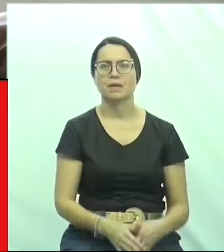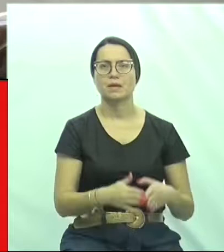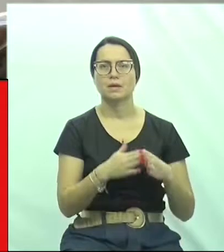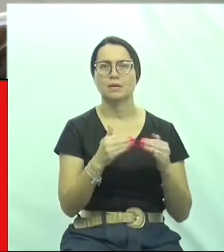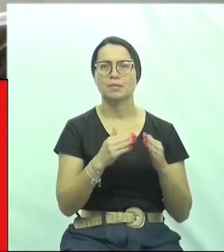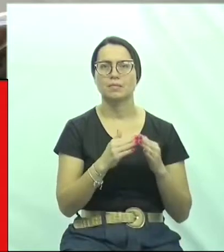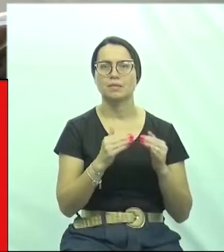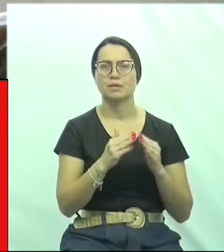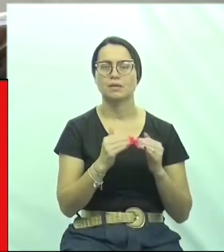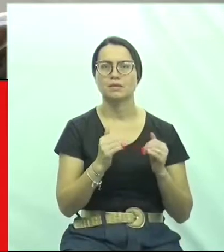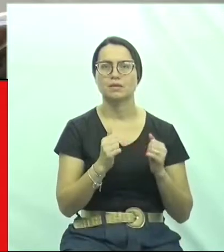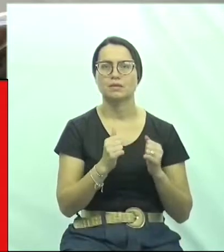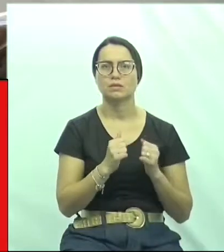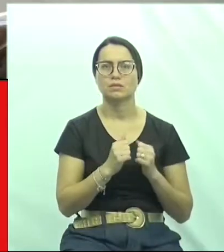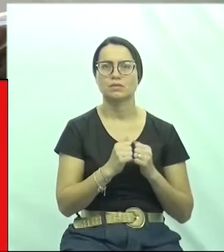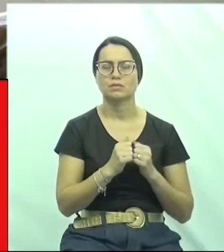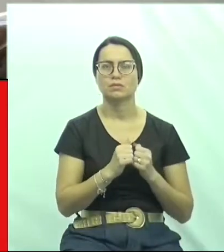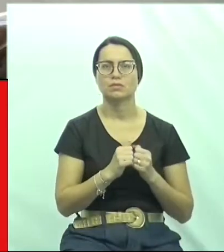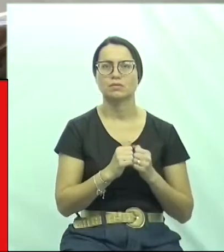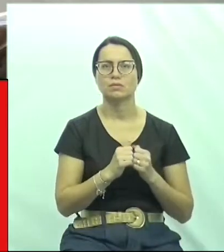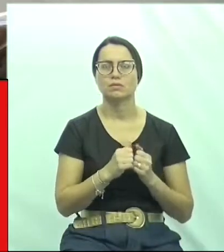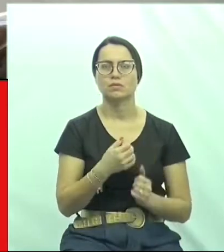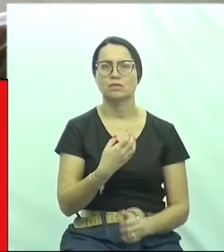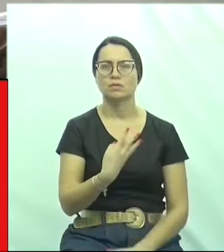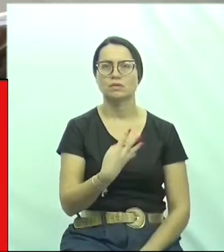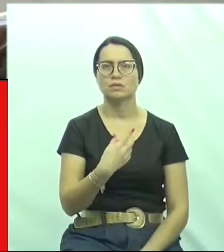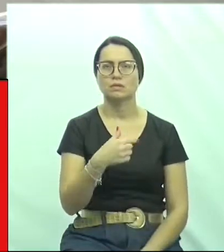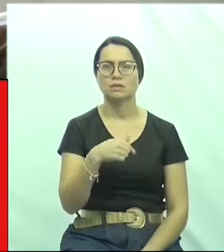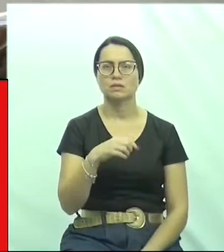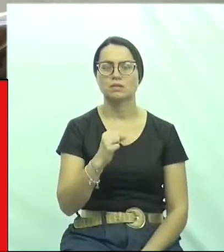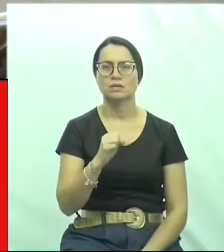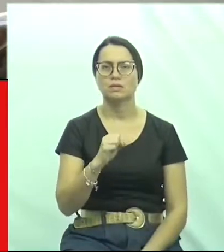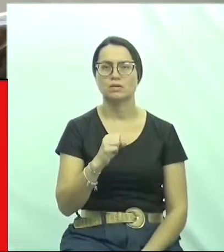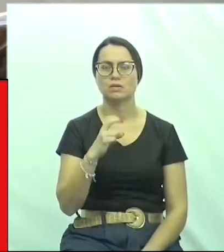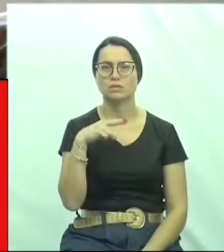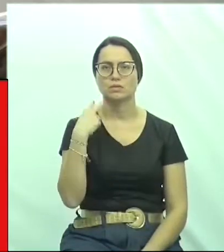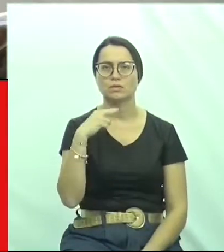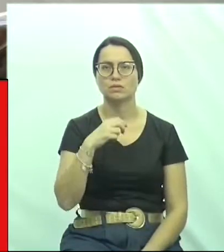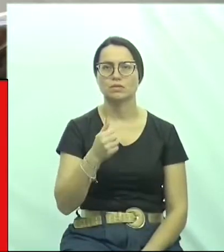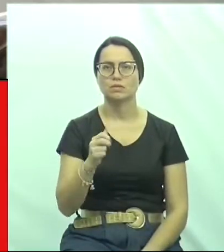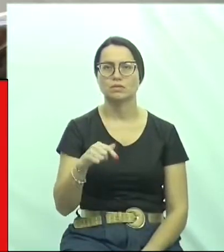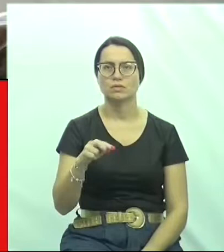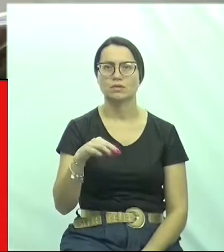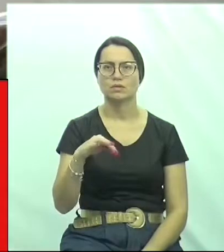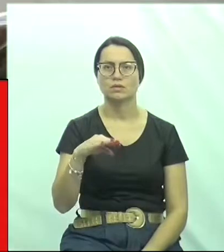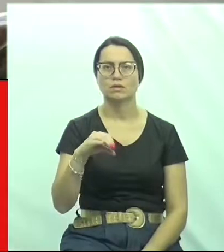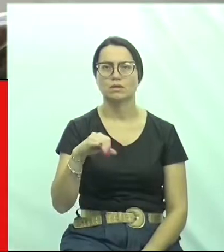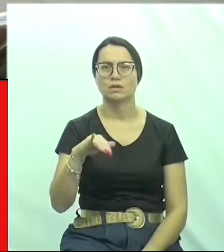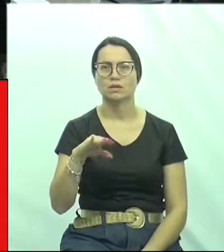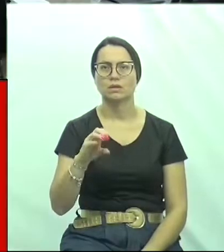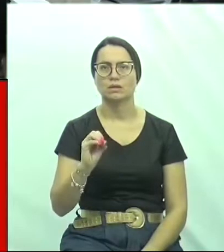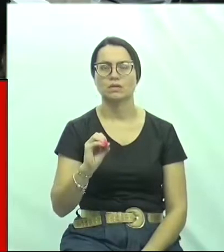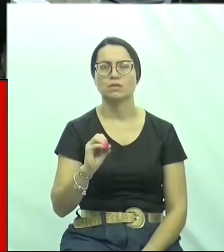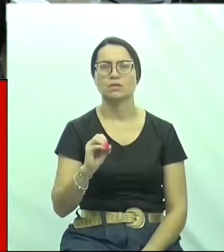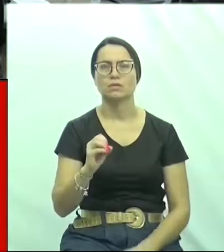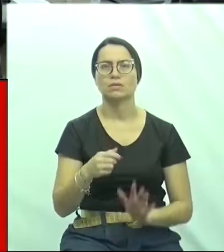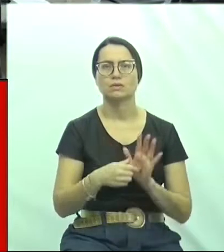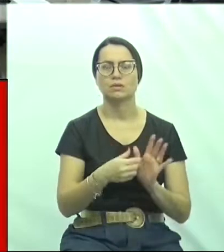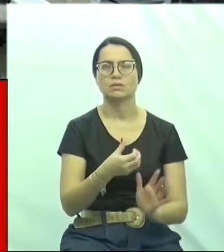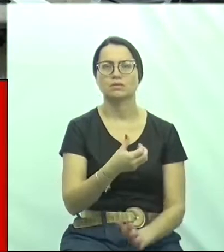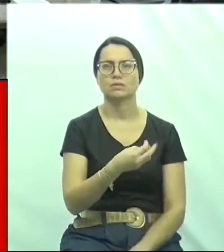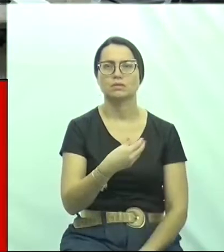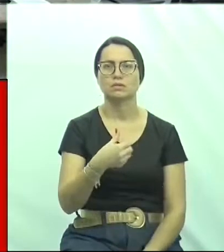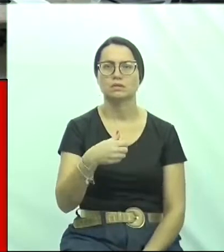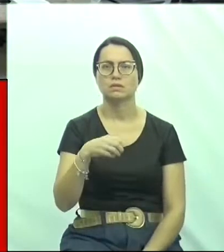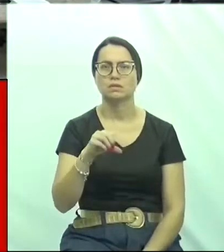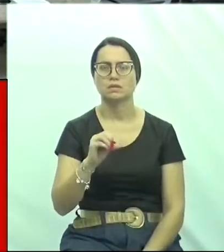Requerimento número 478/22, de autoria do vereador Antônio de Oliveira. Indicação número 670/22,